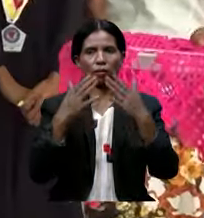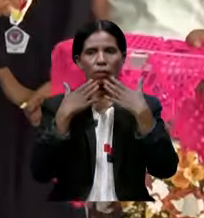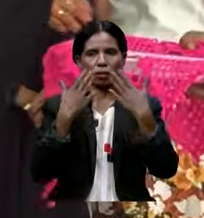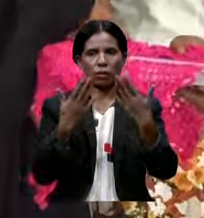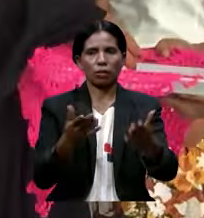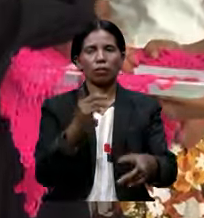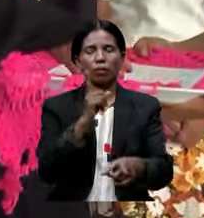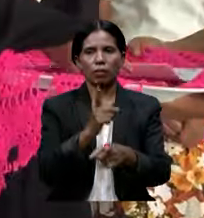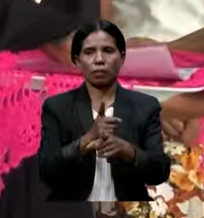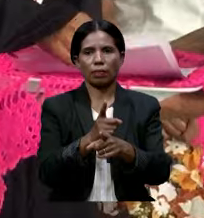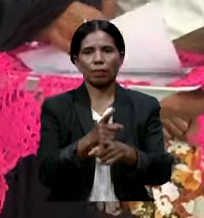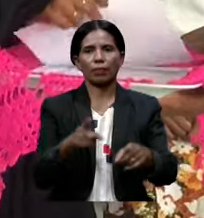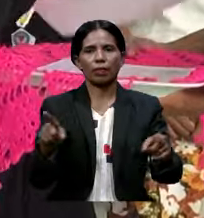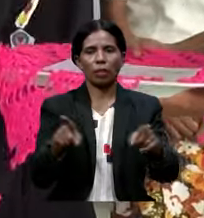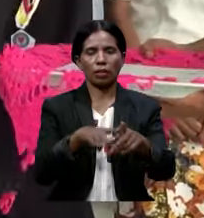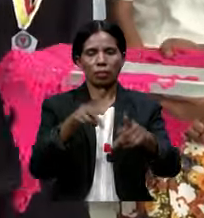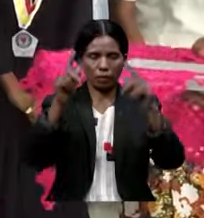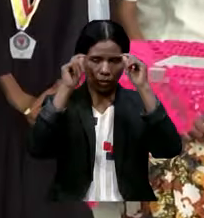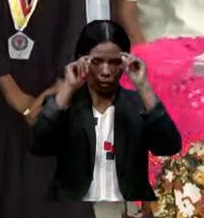Deus, a nesse Timor-Oan,